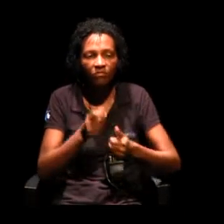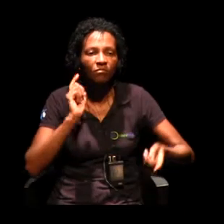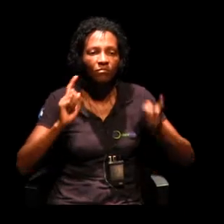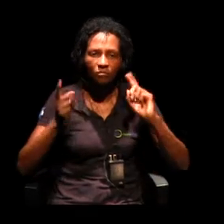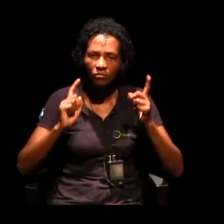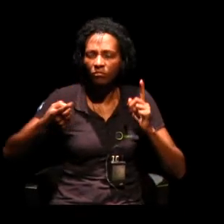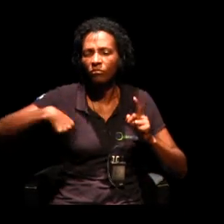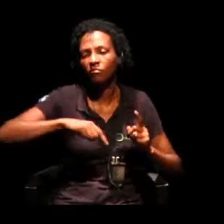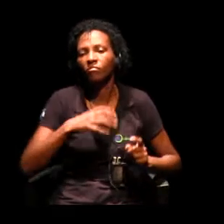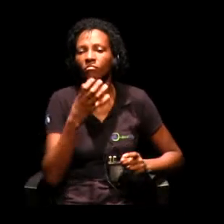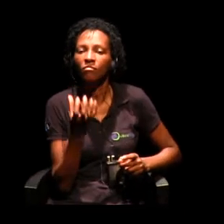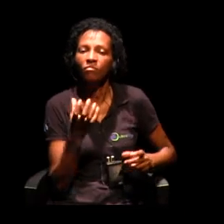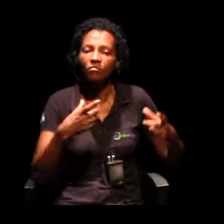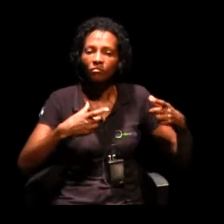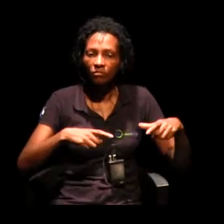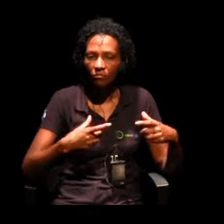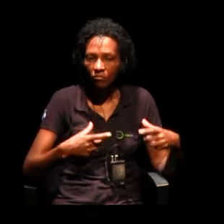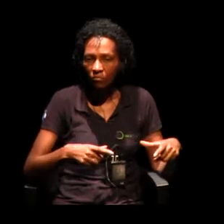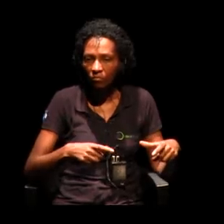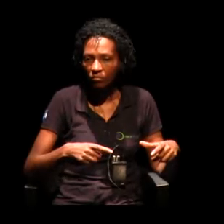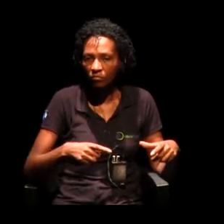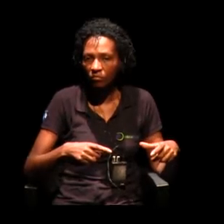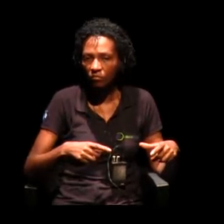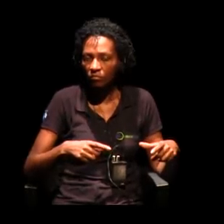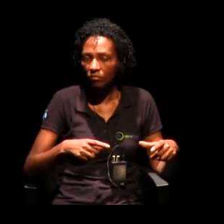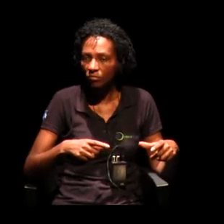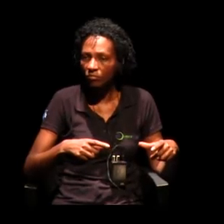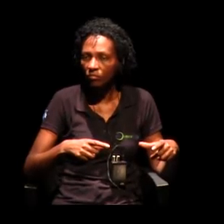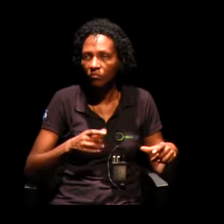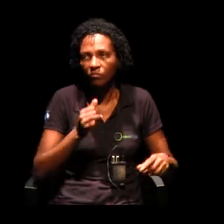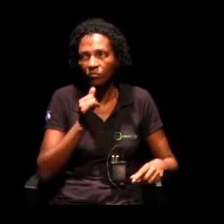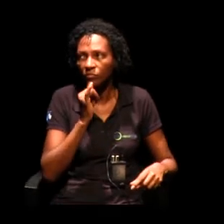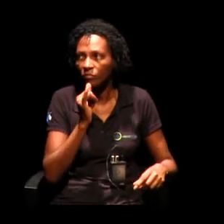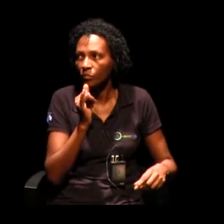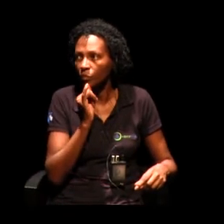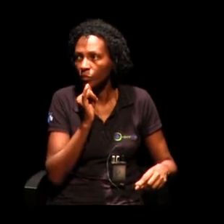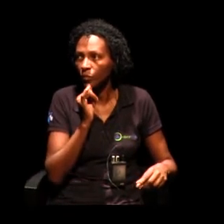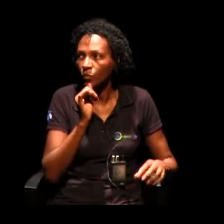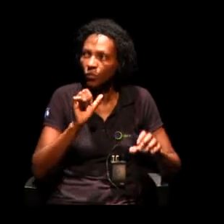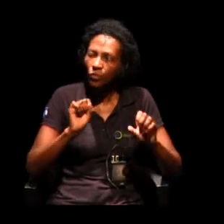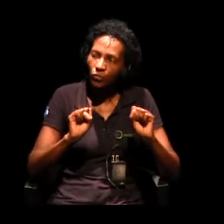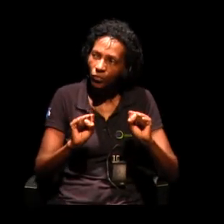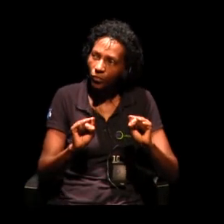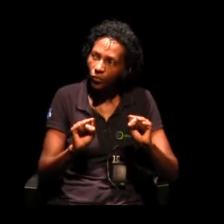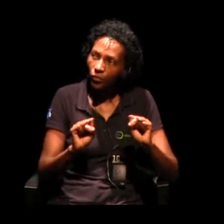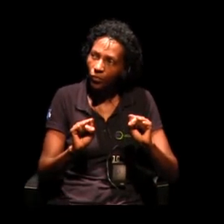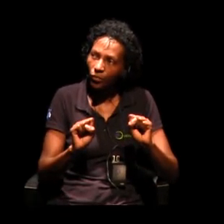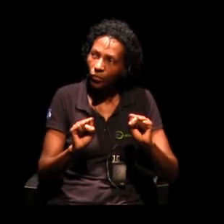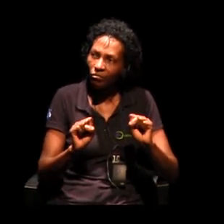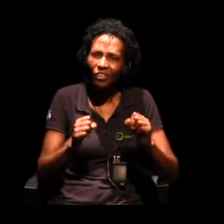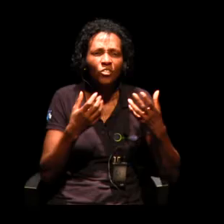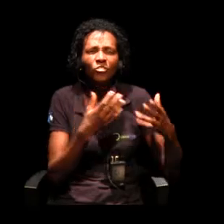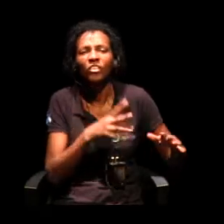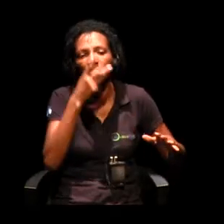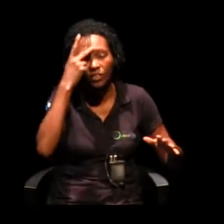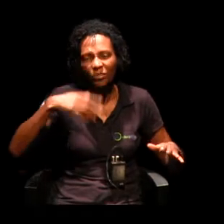porque era muito próximo da rodovia. Então, nós queríamos lugares onde, por exemplo,